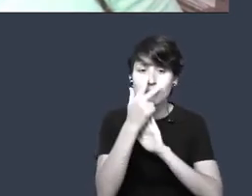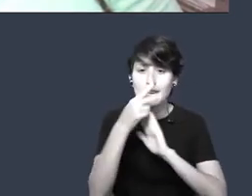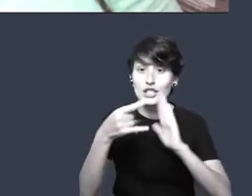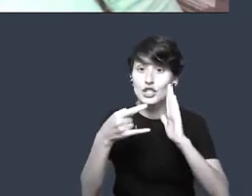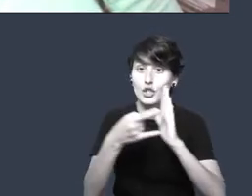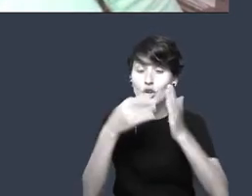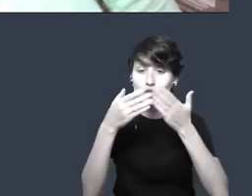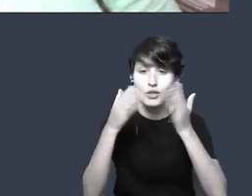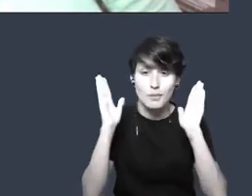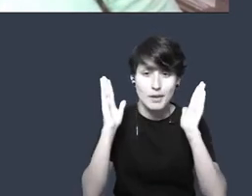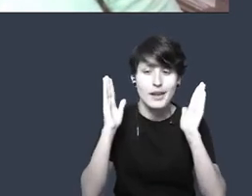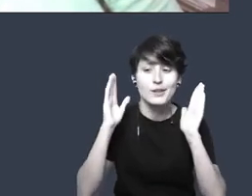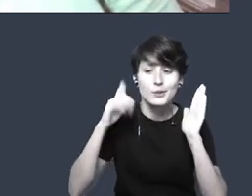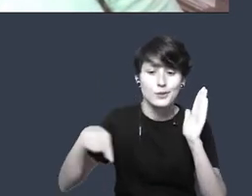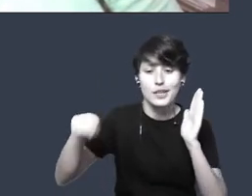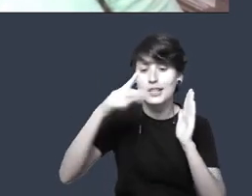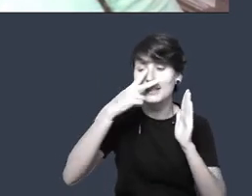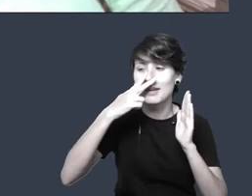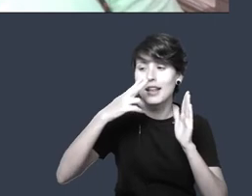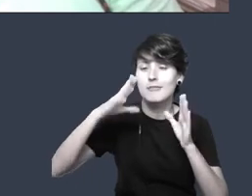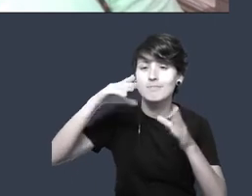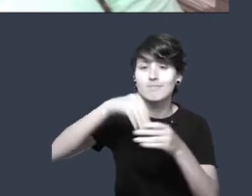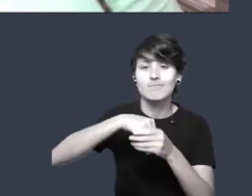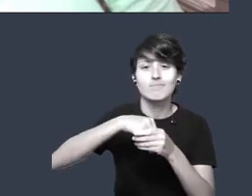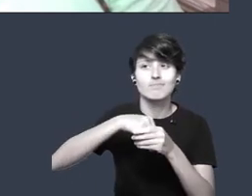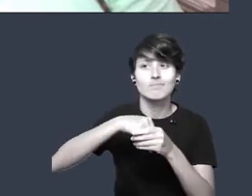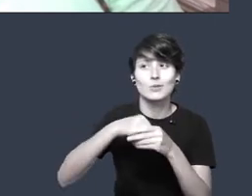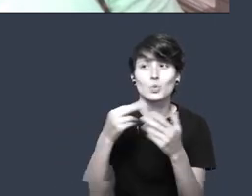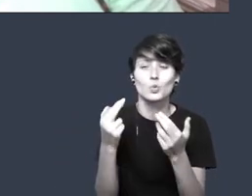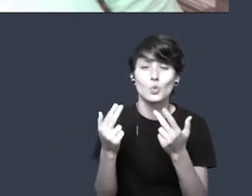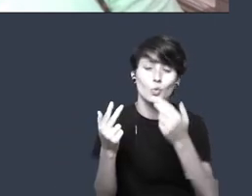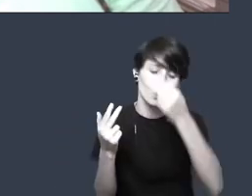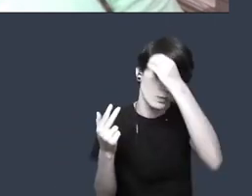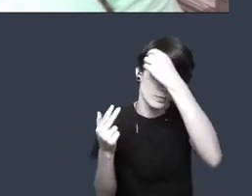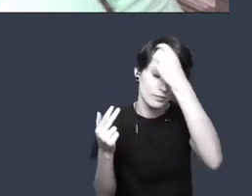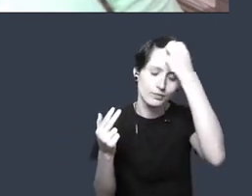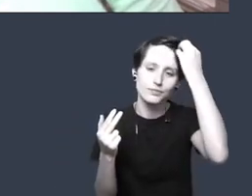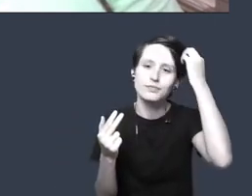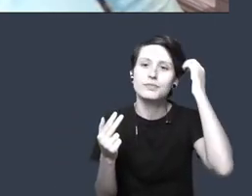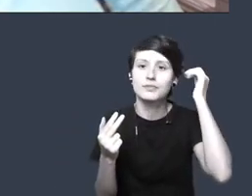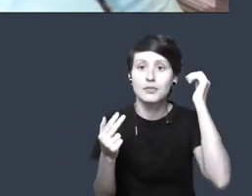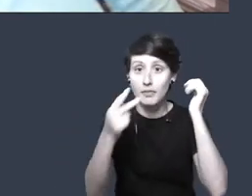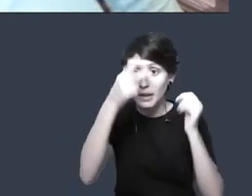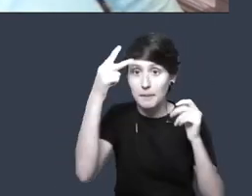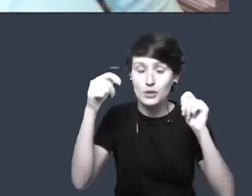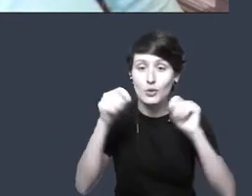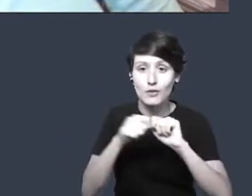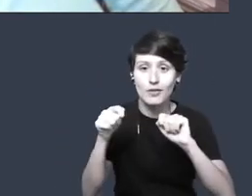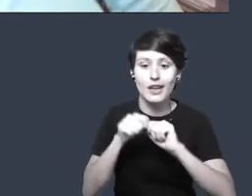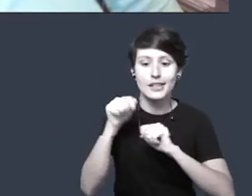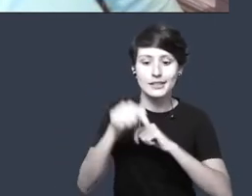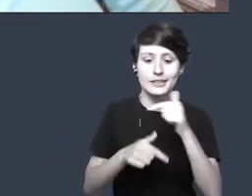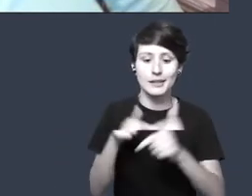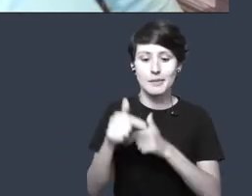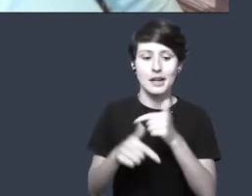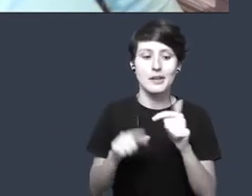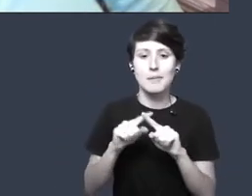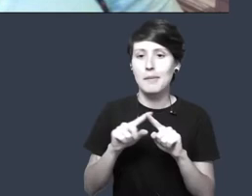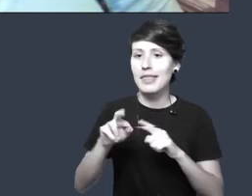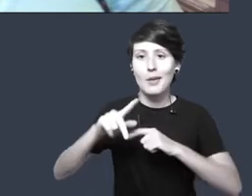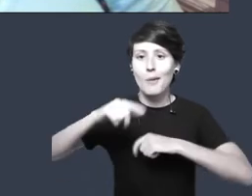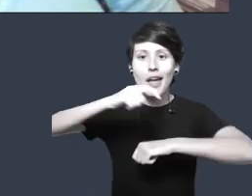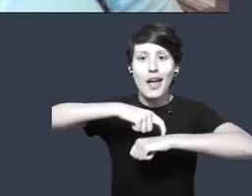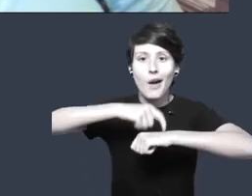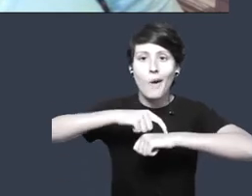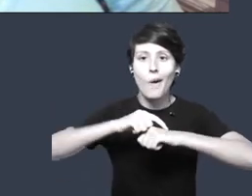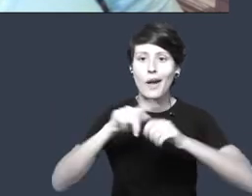aberto, eles são parte, são é, um... É, a pessoa faz esse trabalho fora da hora de trabalho, né?